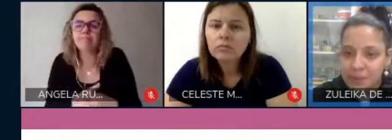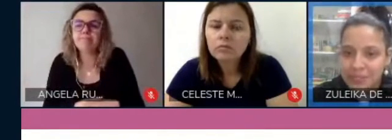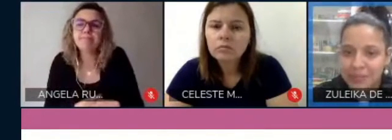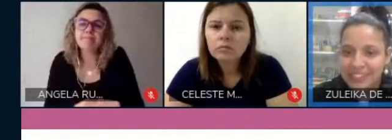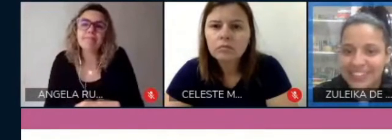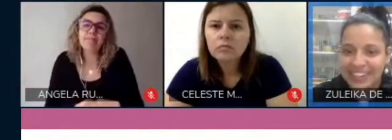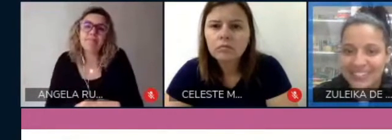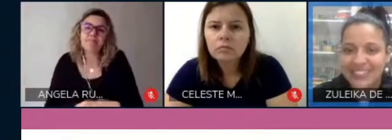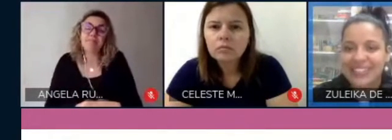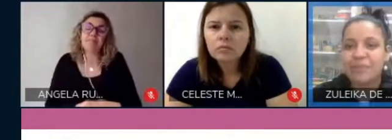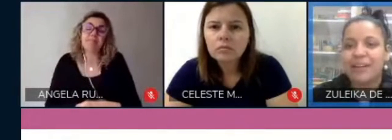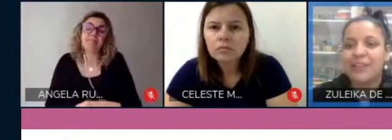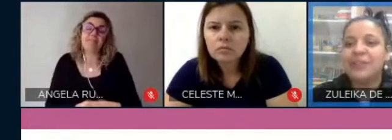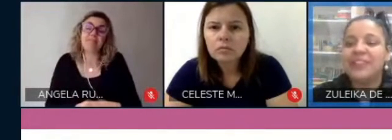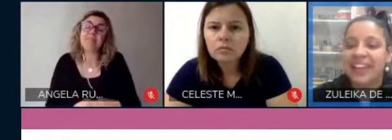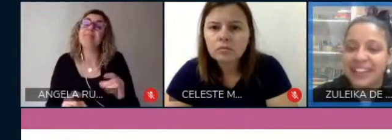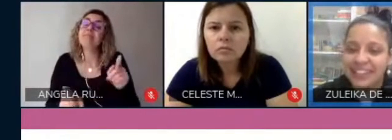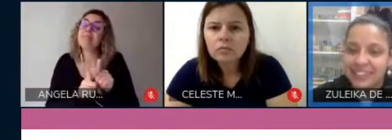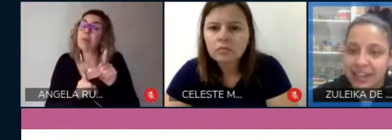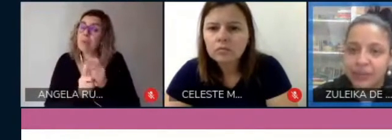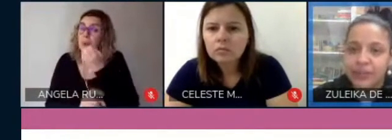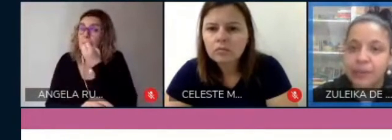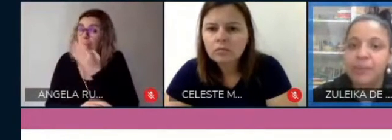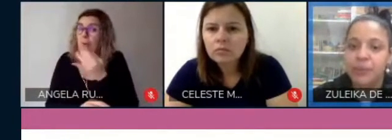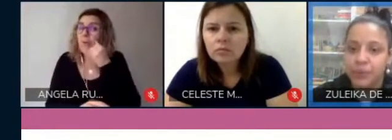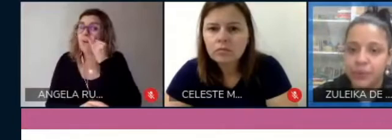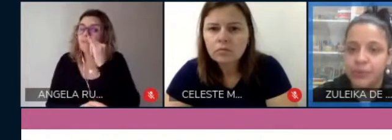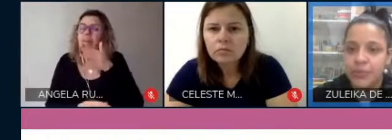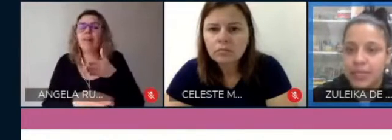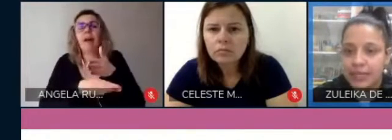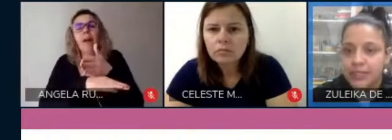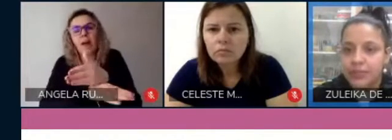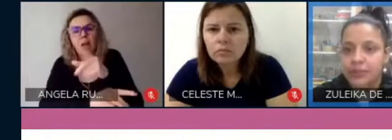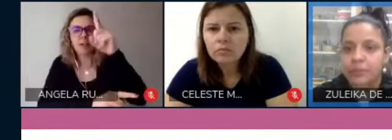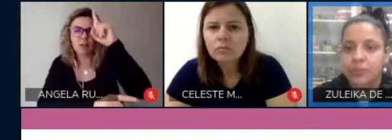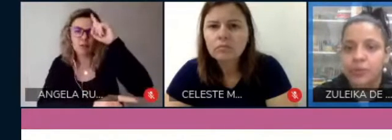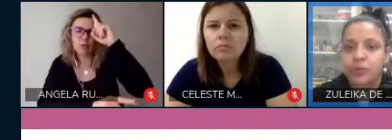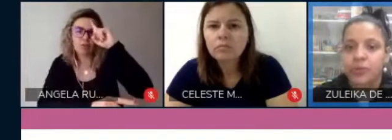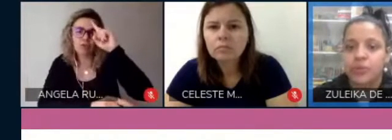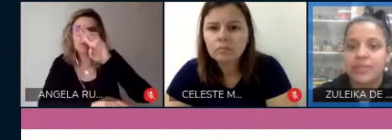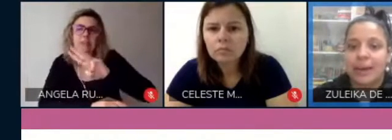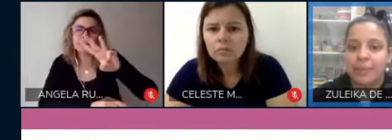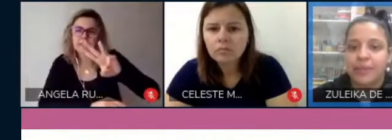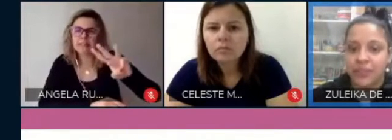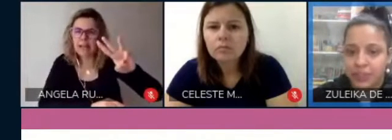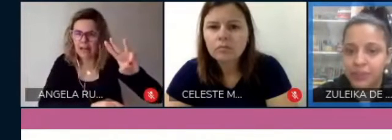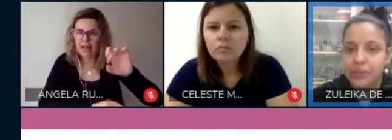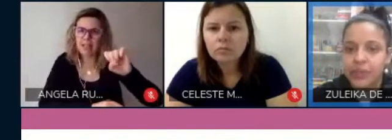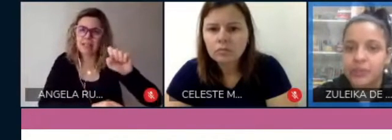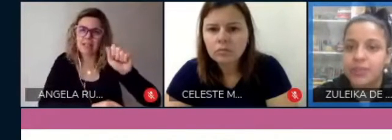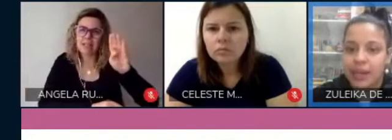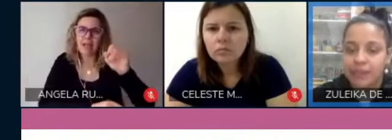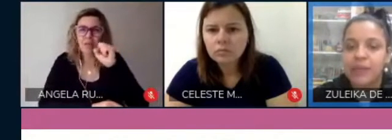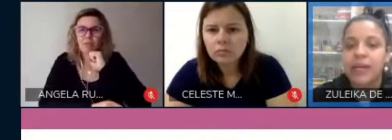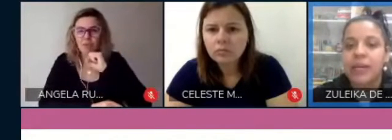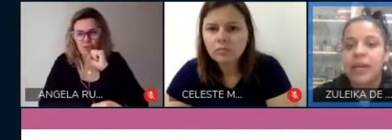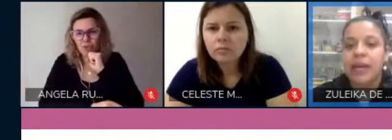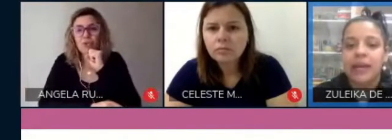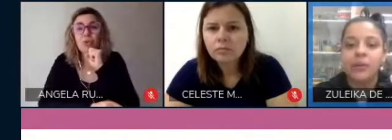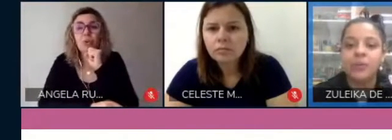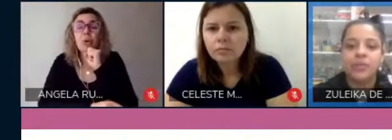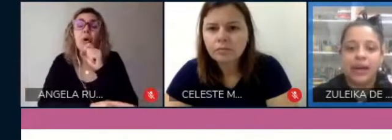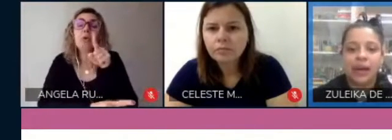Uma boa possibilidade para não ter que entrar o tempo todo no site do SAB antigo, né, do